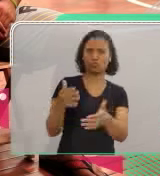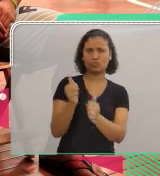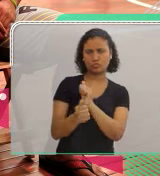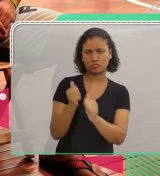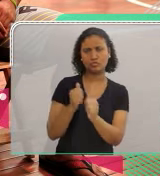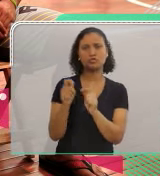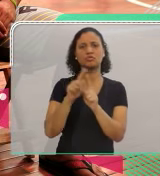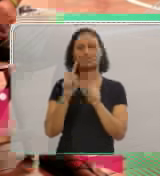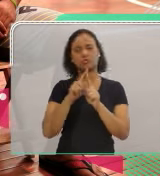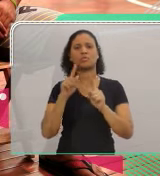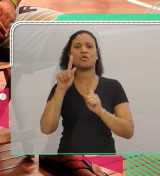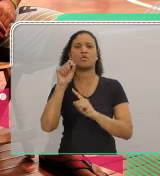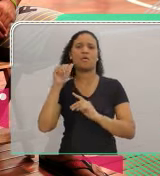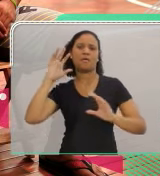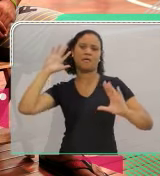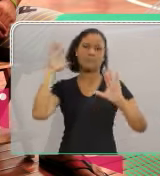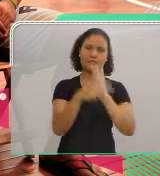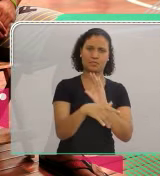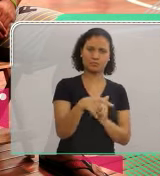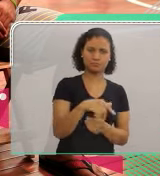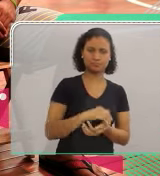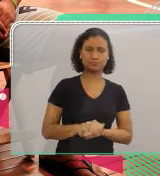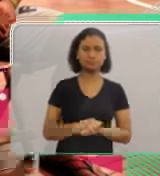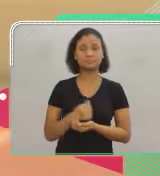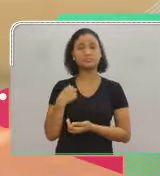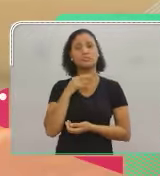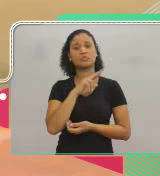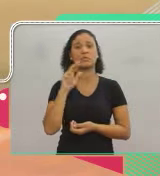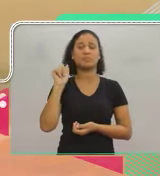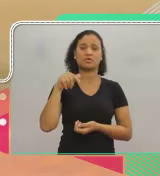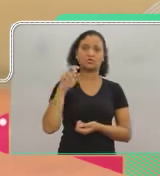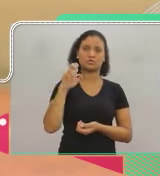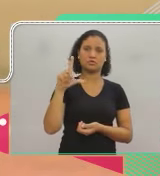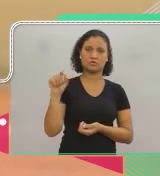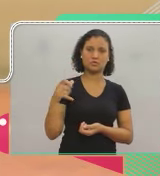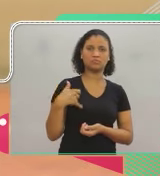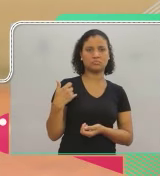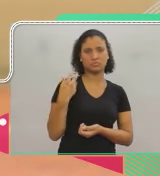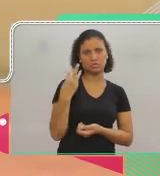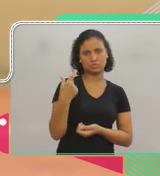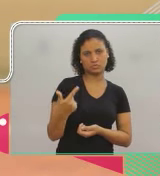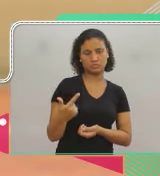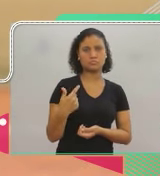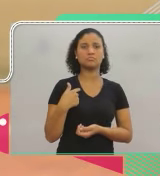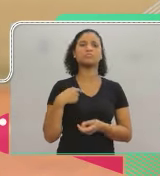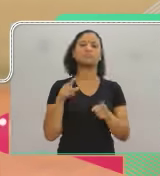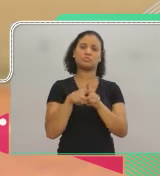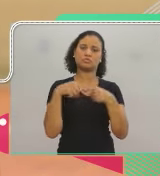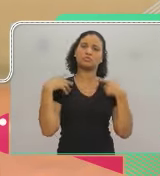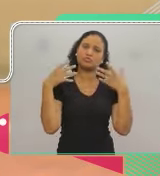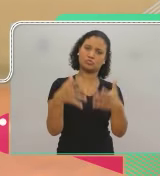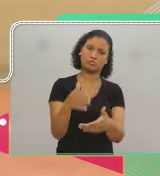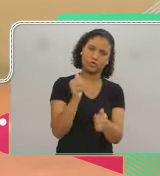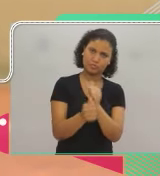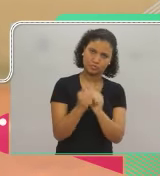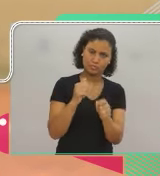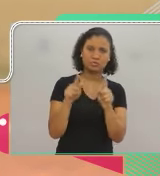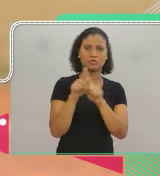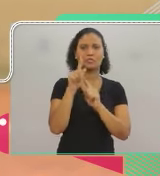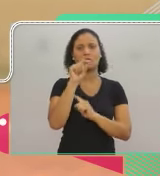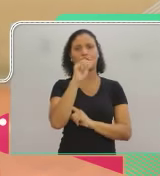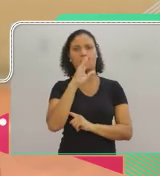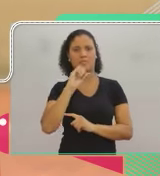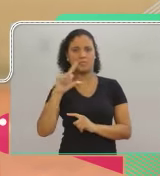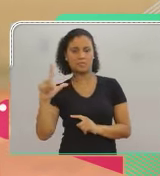massoterapeuta, faço futsal e gobol. Meu nome é Ângelo, tenho 32 anos, jogo futsal e